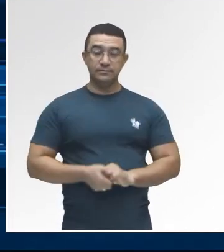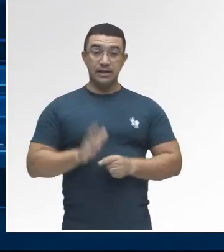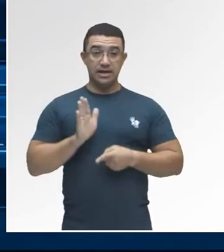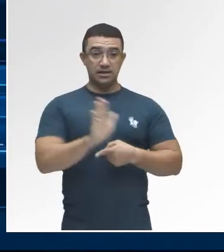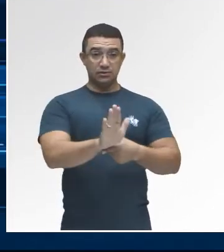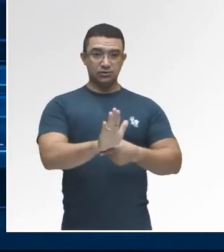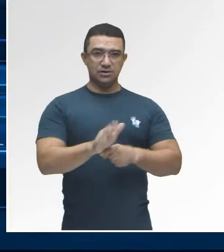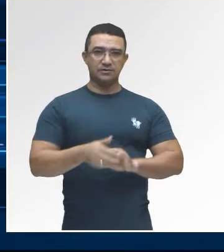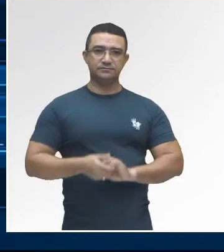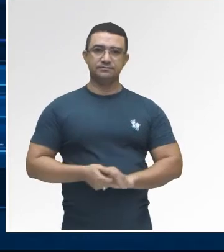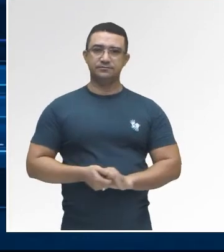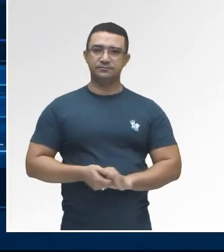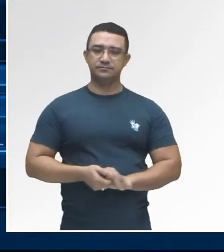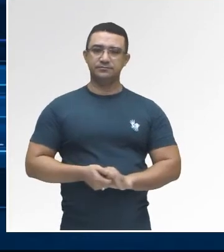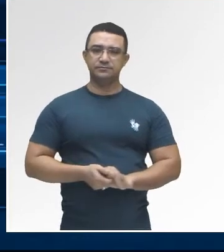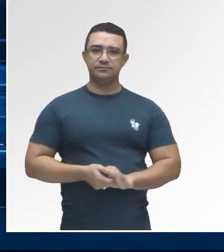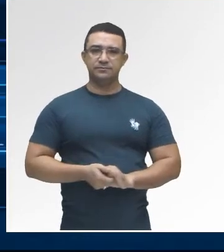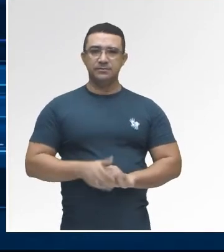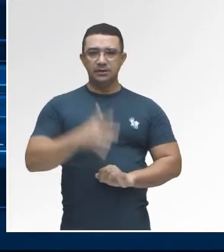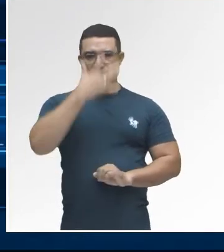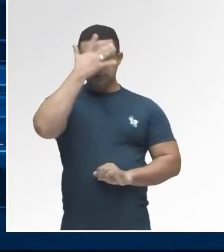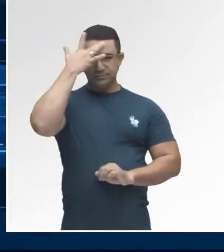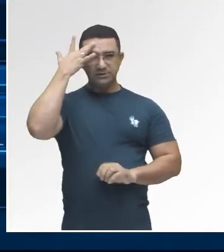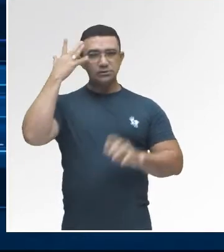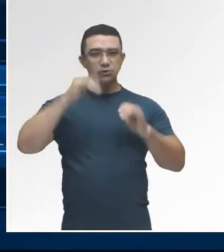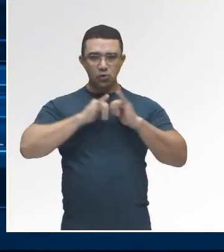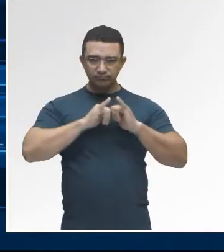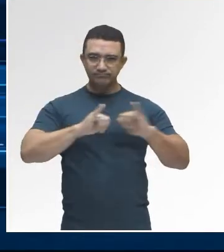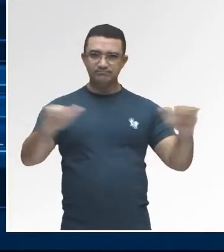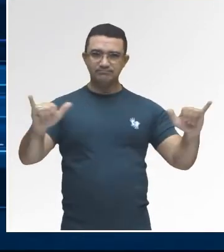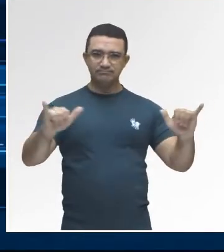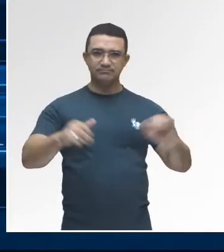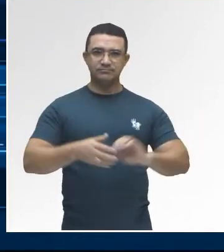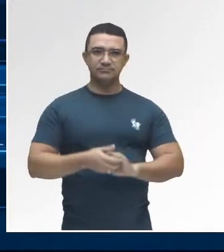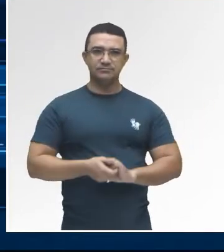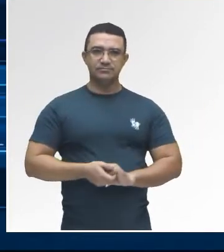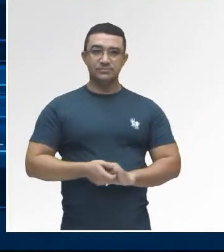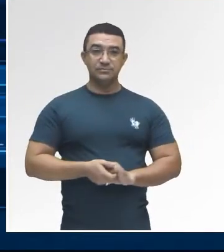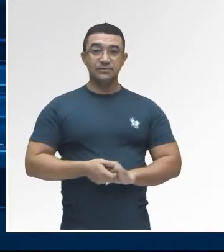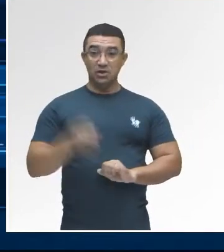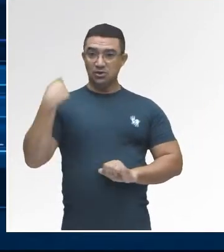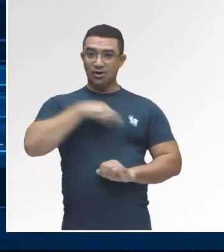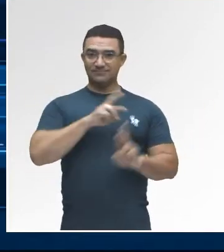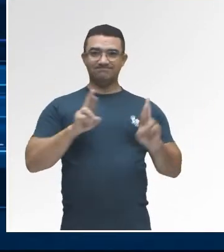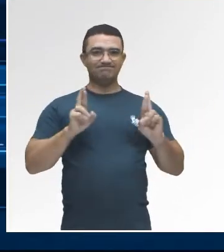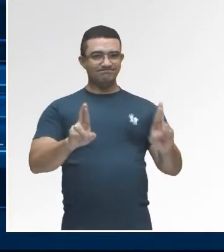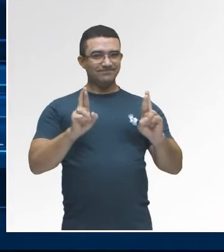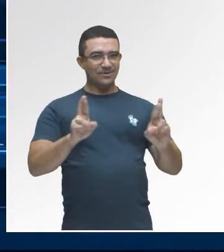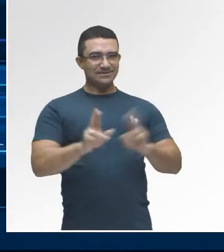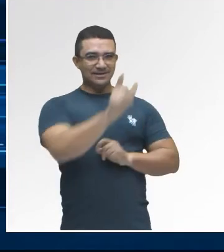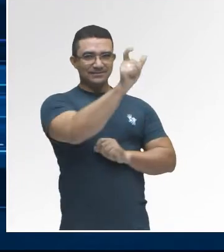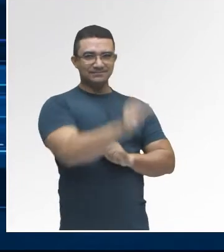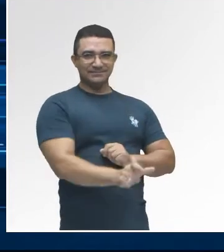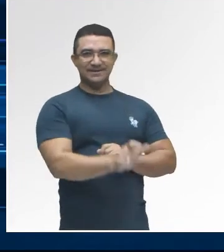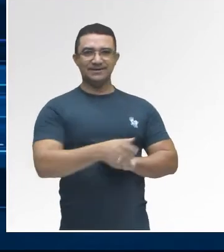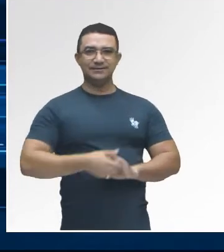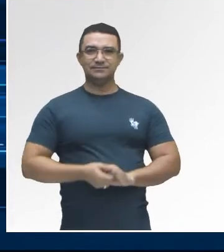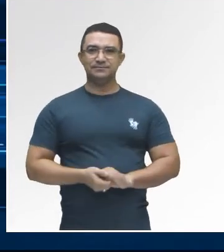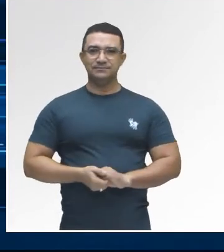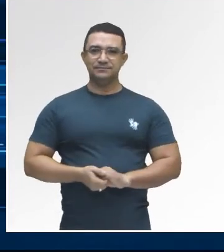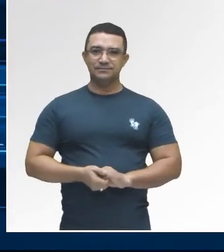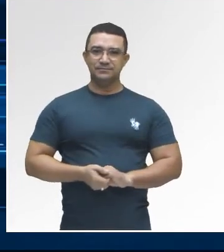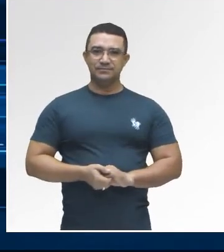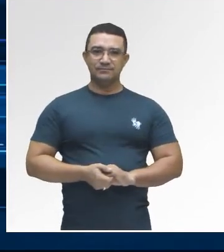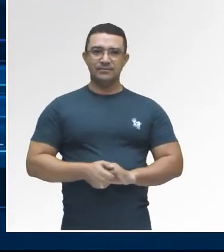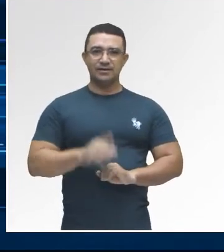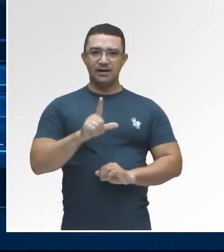assist. Ajudar. People said. As pessoas disseram. We are so much fan of her. Nós somos